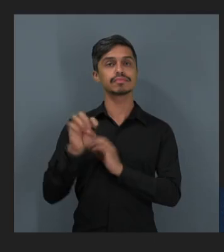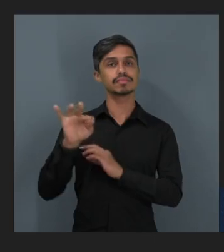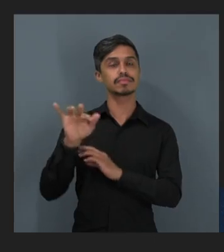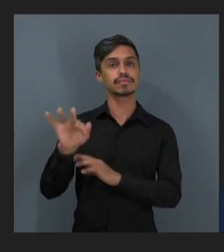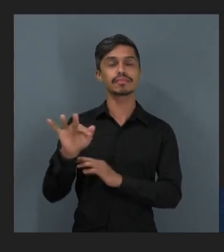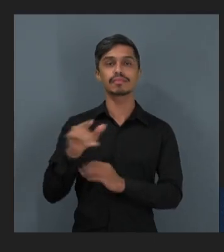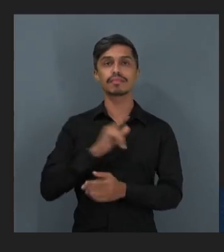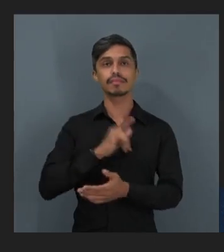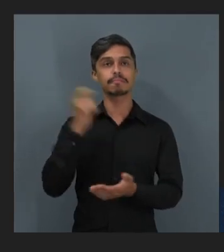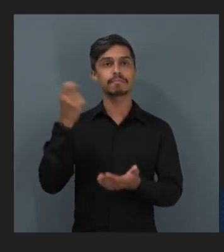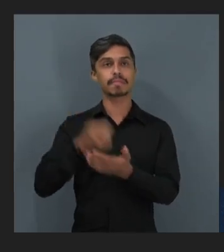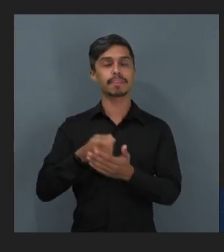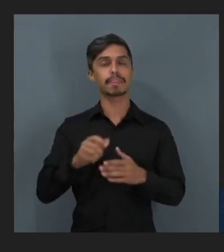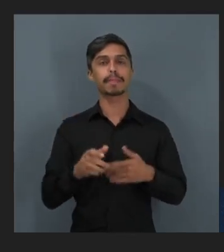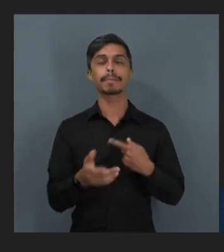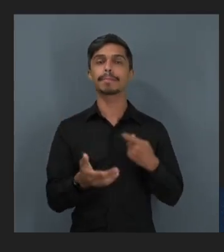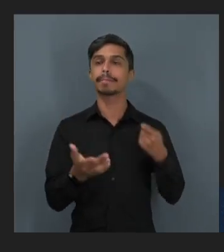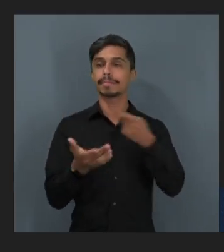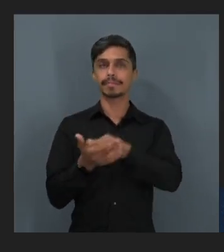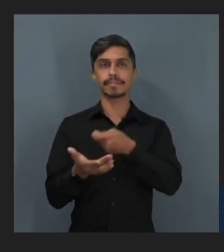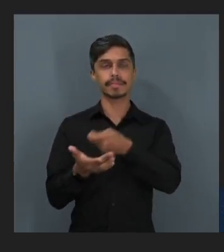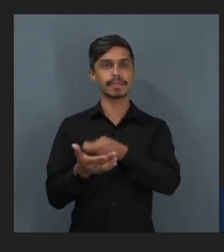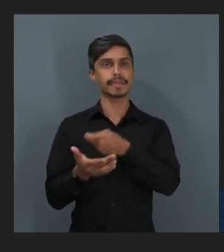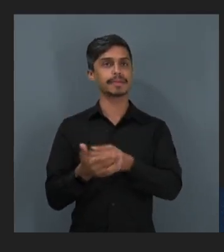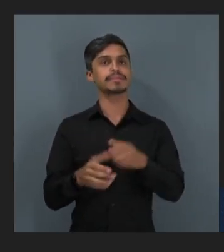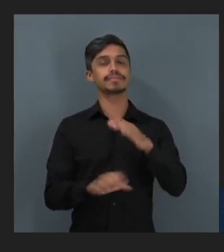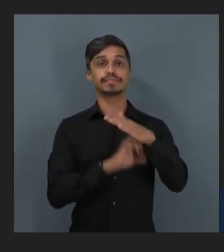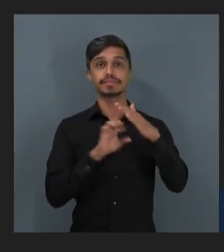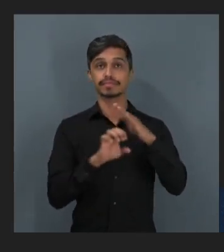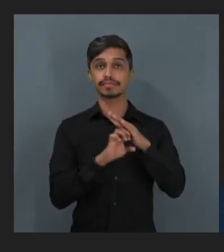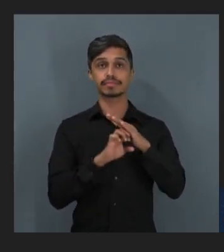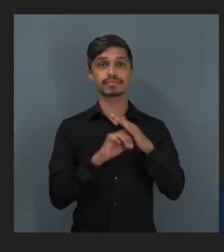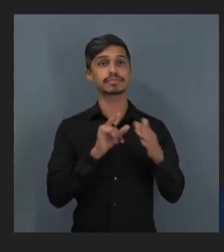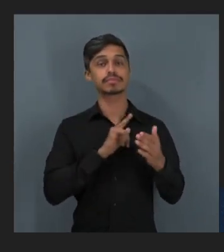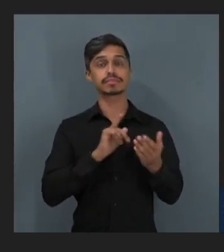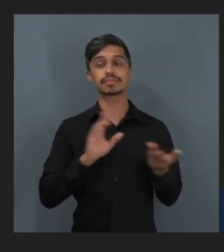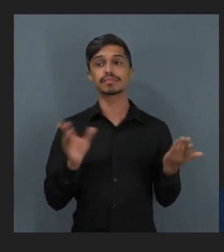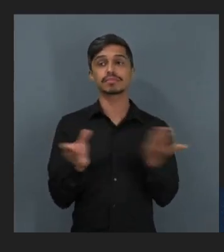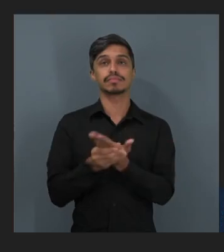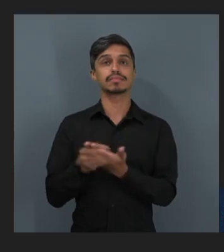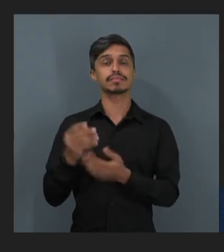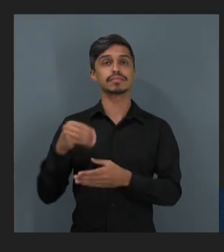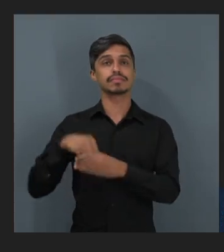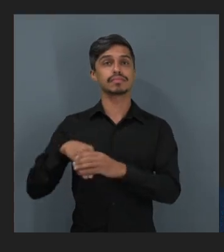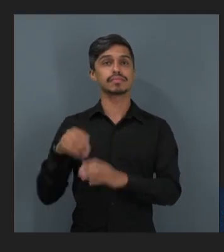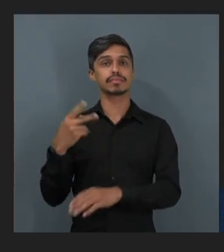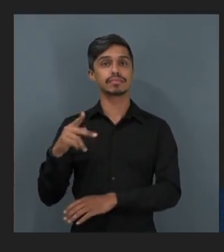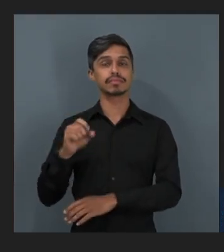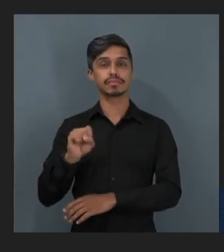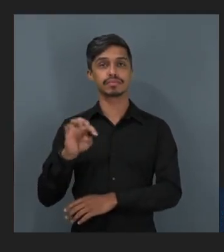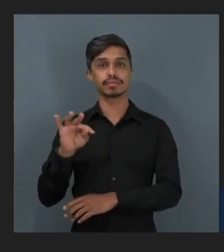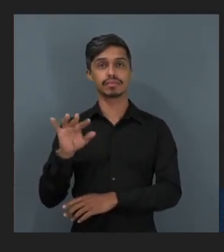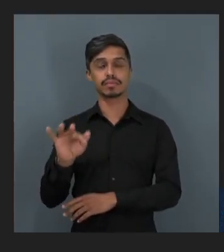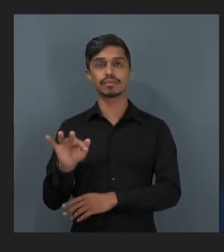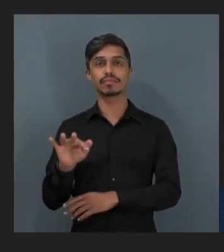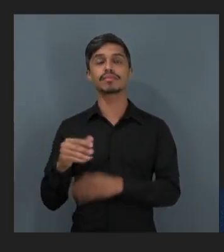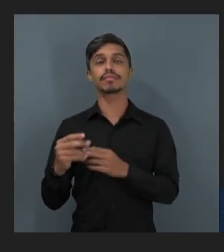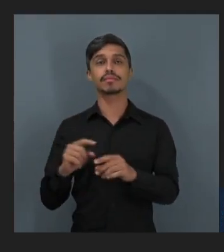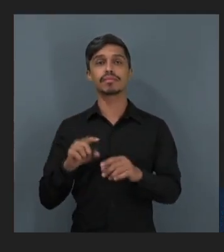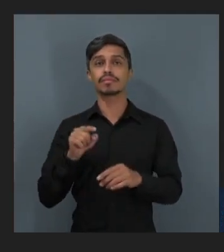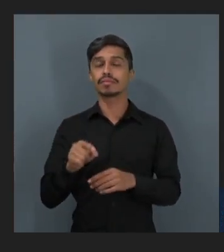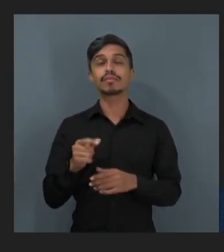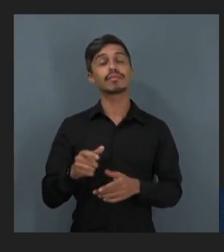por empresas que têm processos no STF. Então, se isso não é conflito